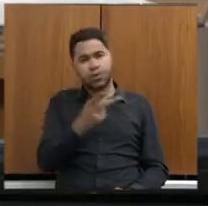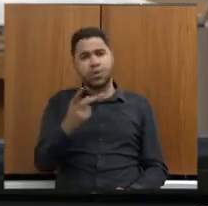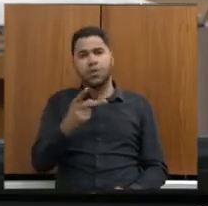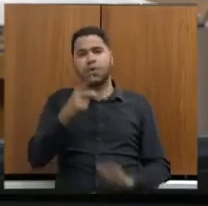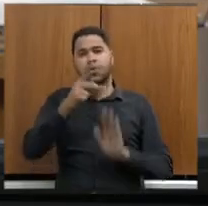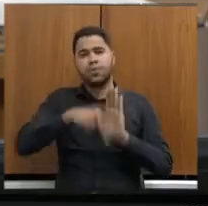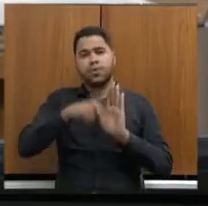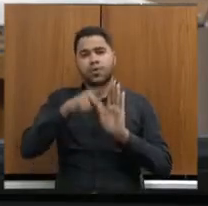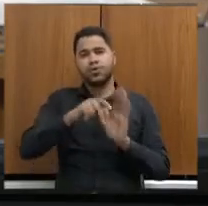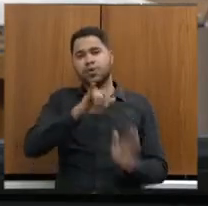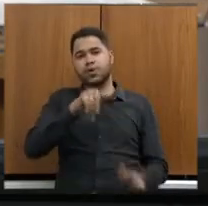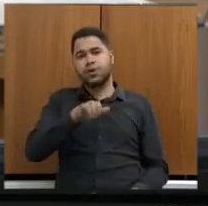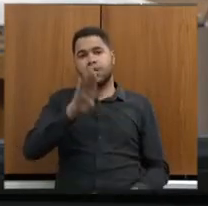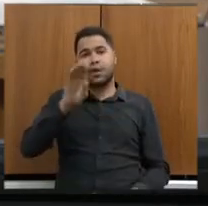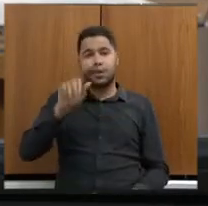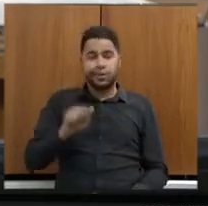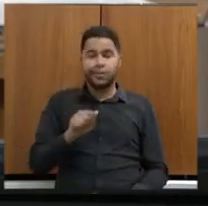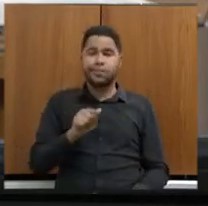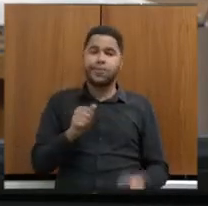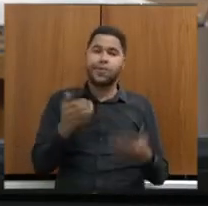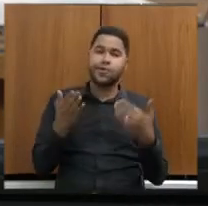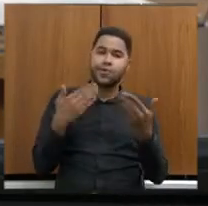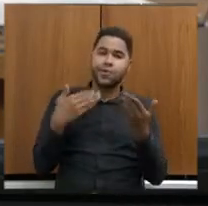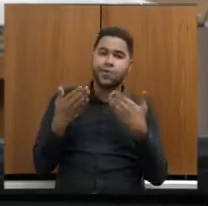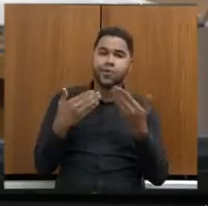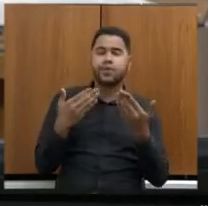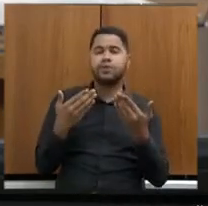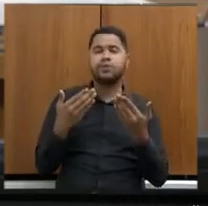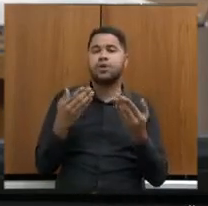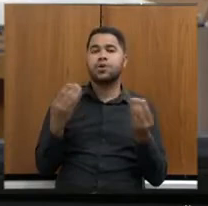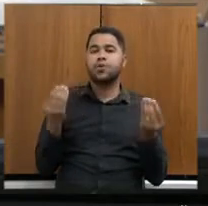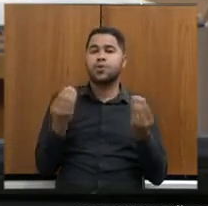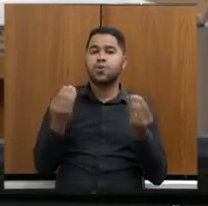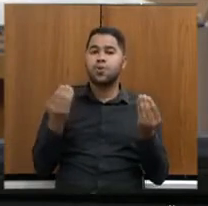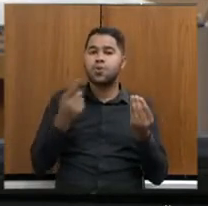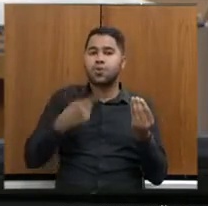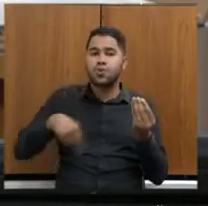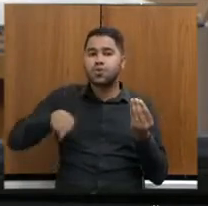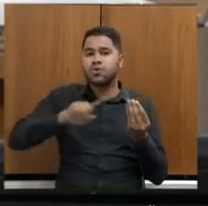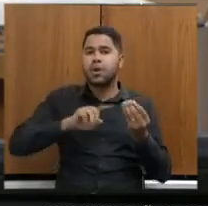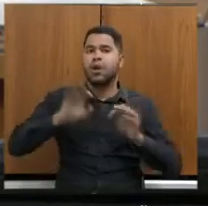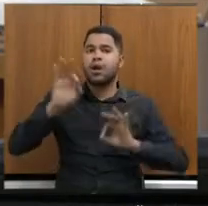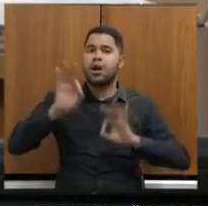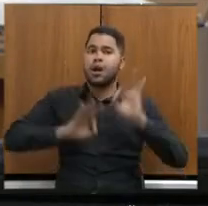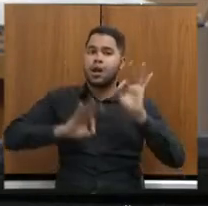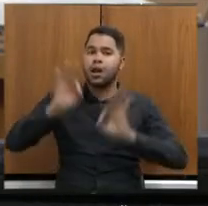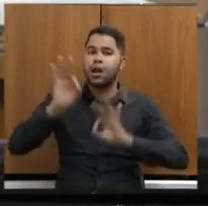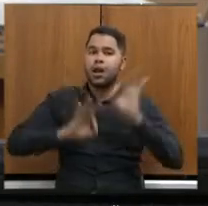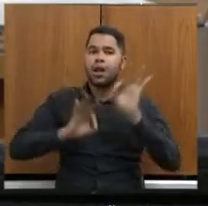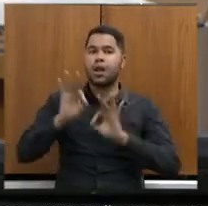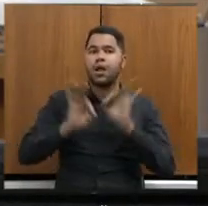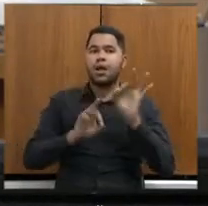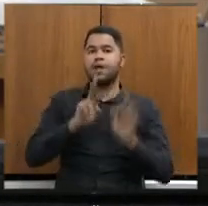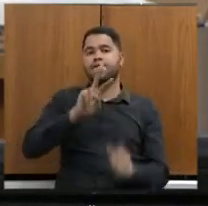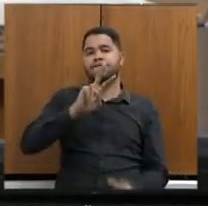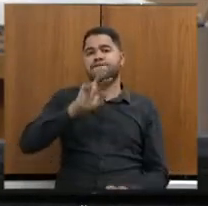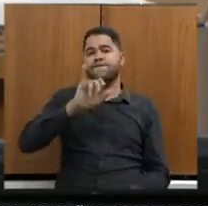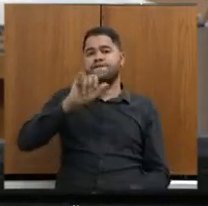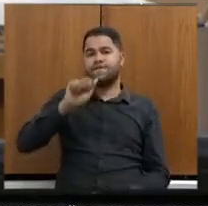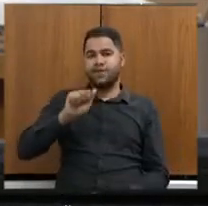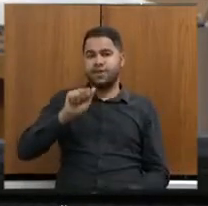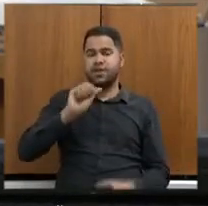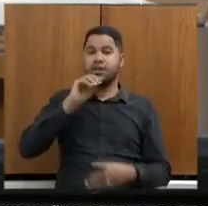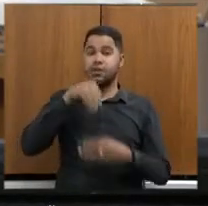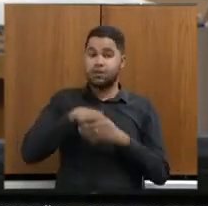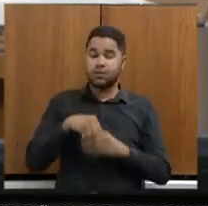Jaíba para poder ver uns também e conversamos com você infra a respeito da gente fazer a manutenção aí das vias internas do projeto que